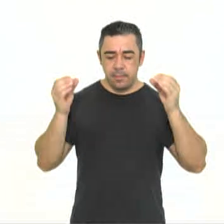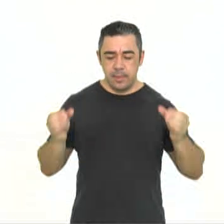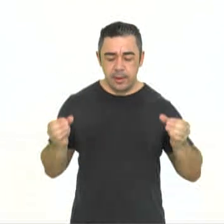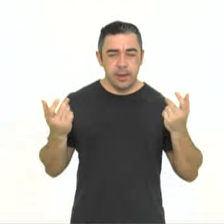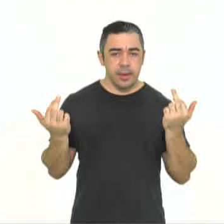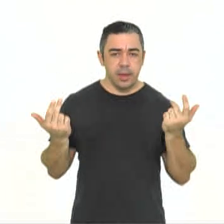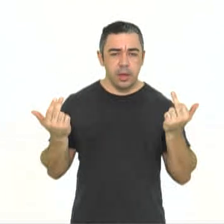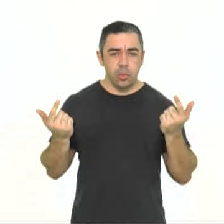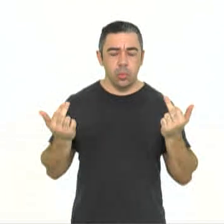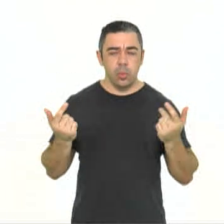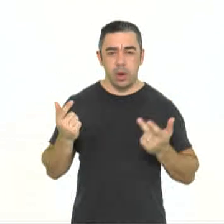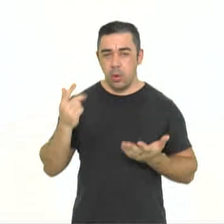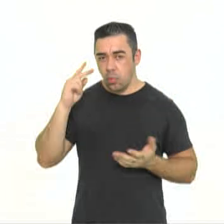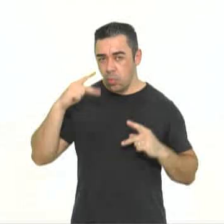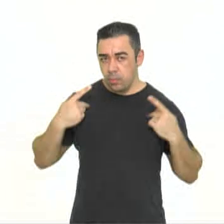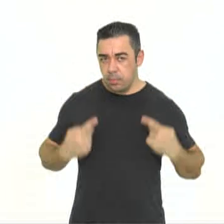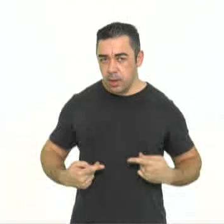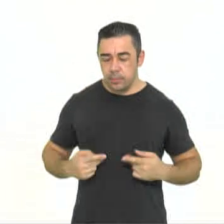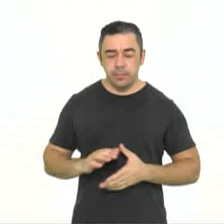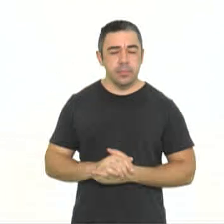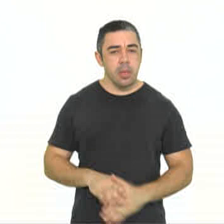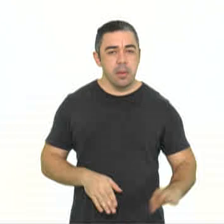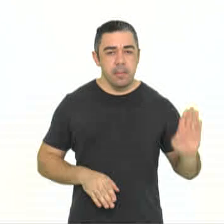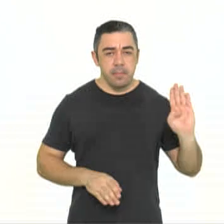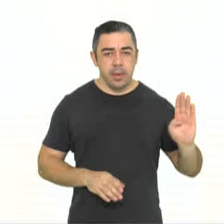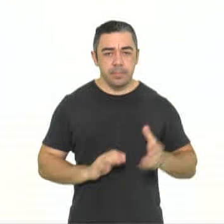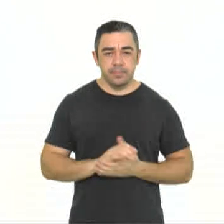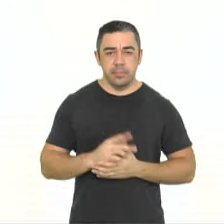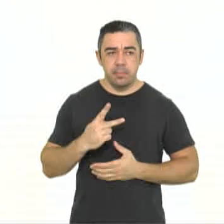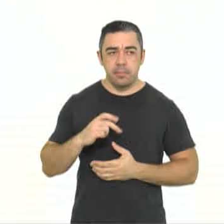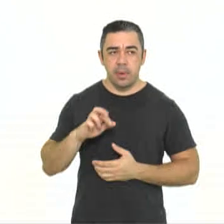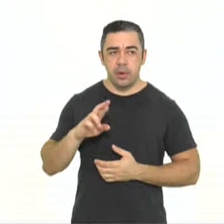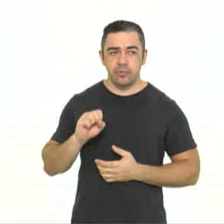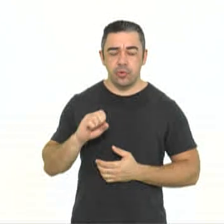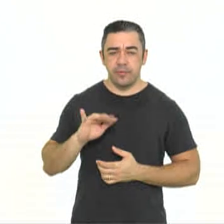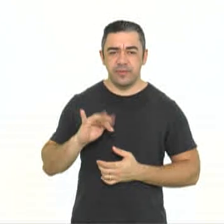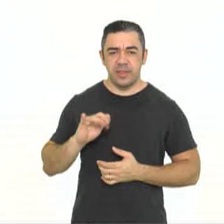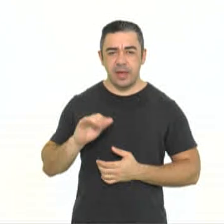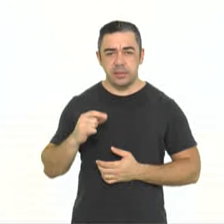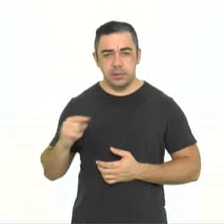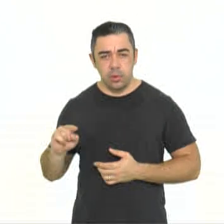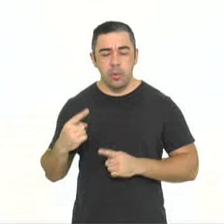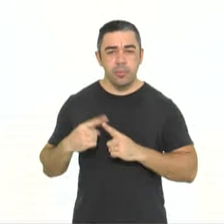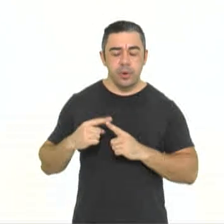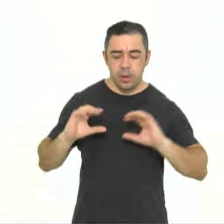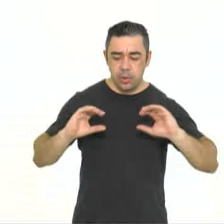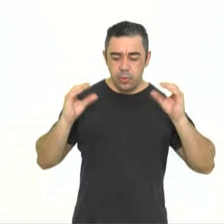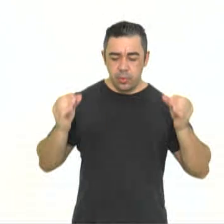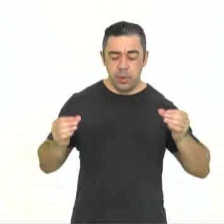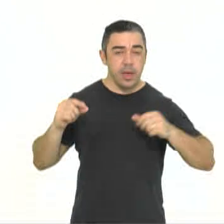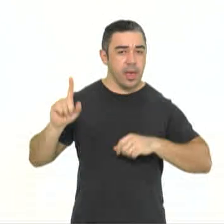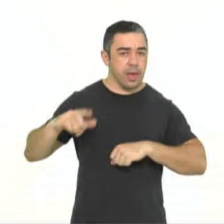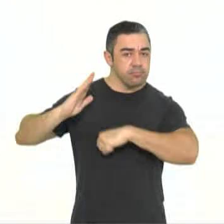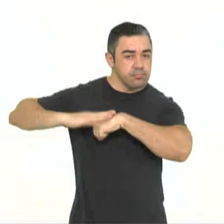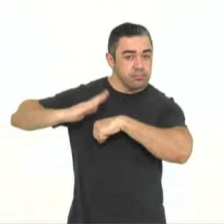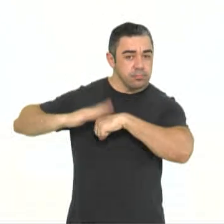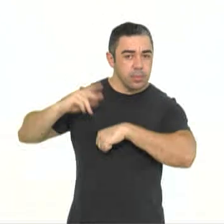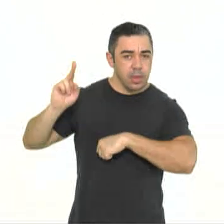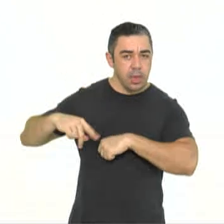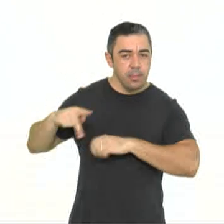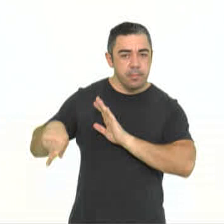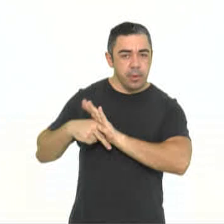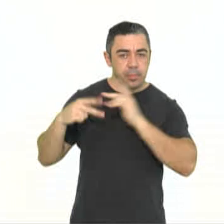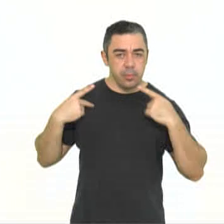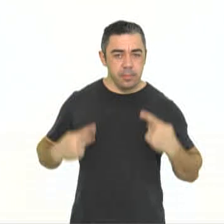seres humanos. Letra B, personificação, pois atribuiu-se às mangueiras atitudes de seres